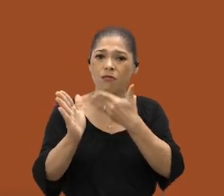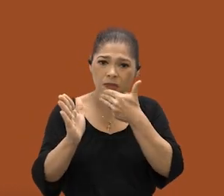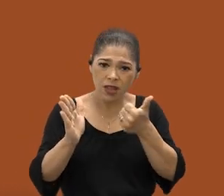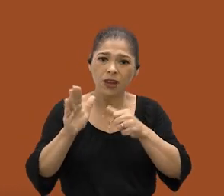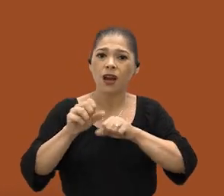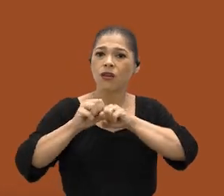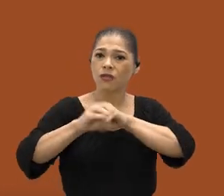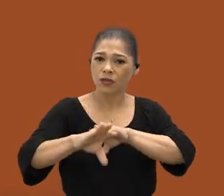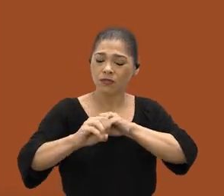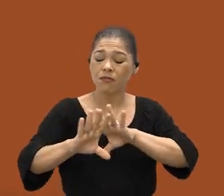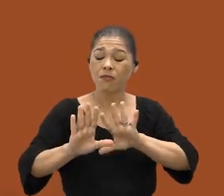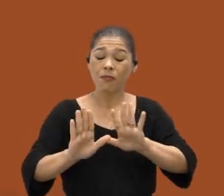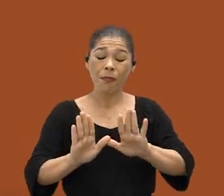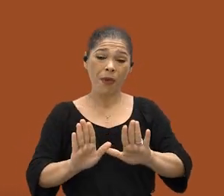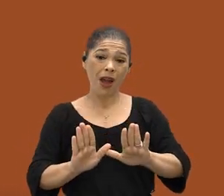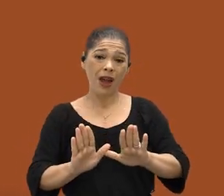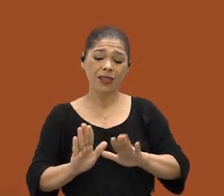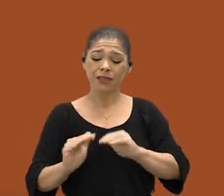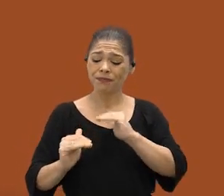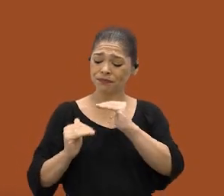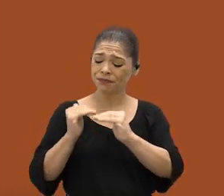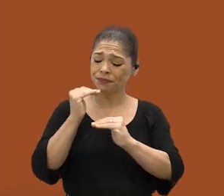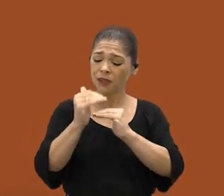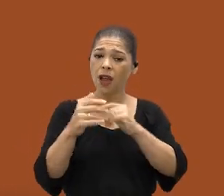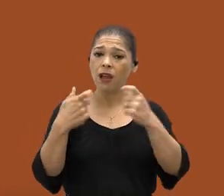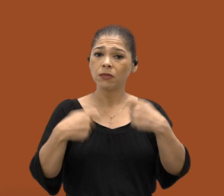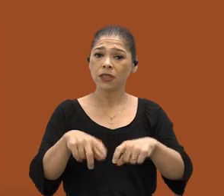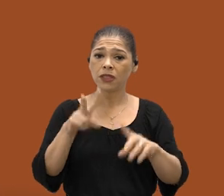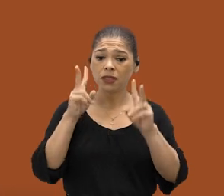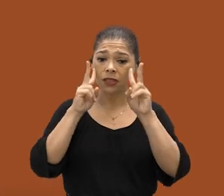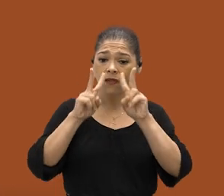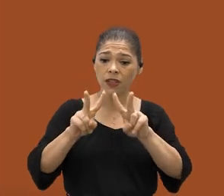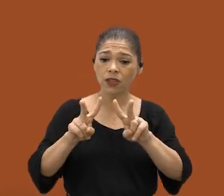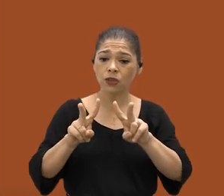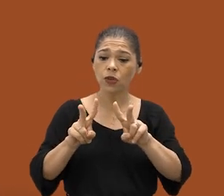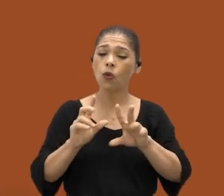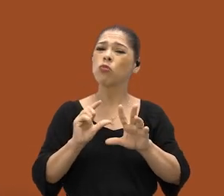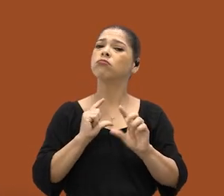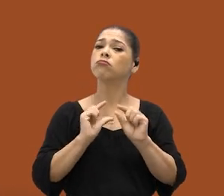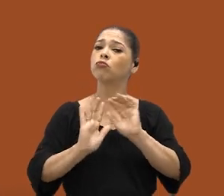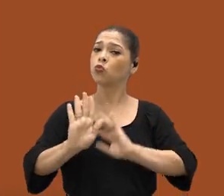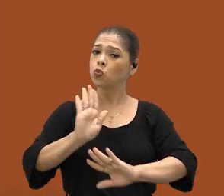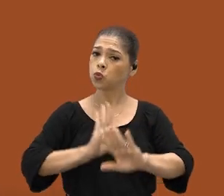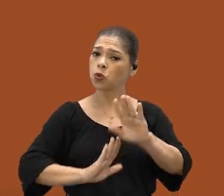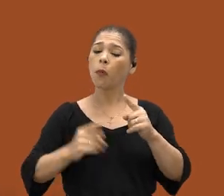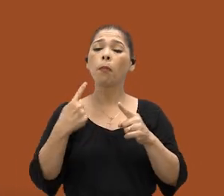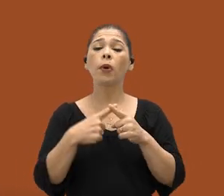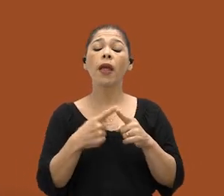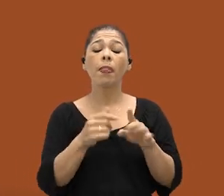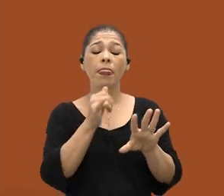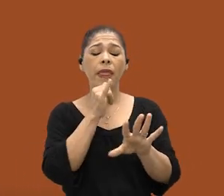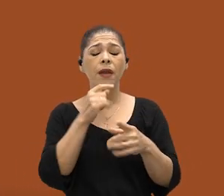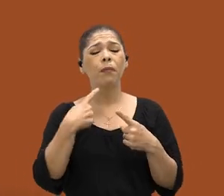Mas usa esses avanços precisam ser olhados com cuidado porque